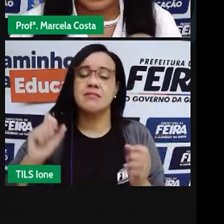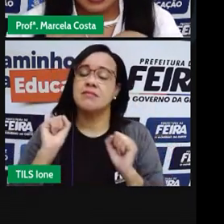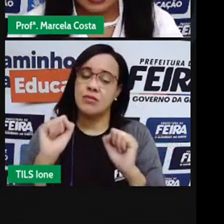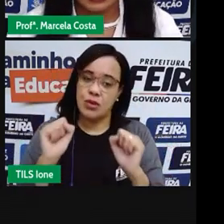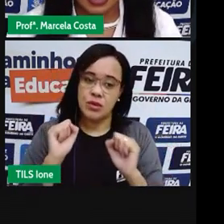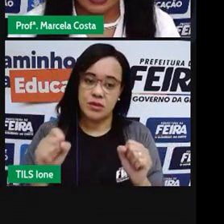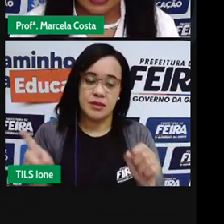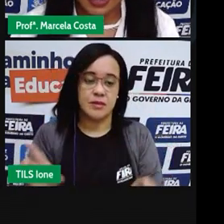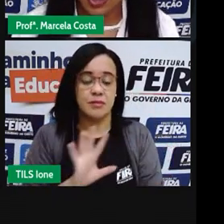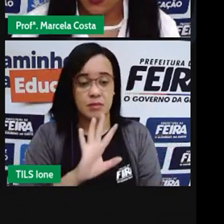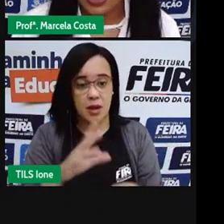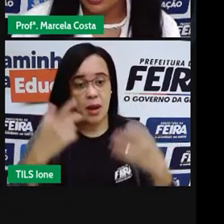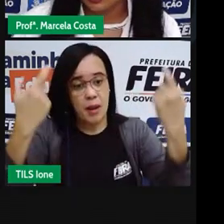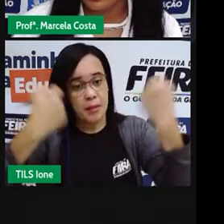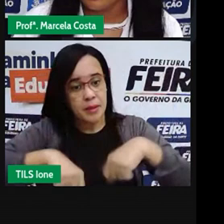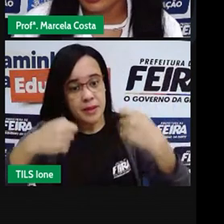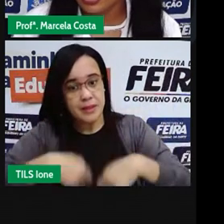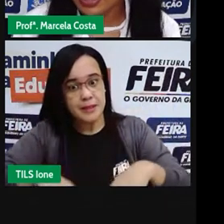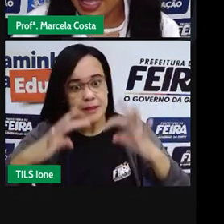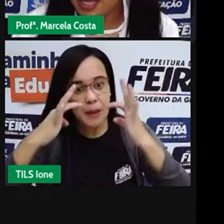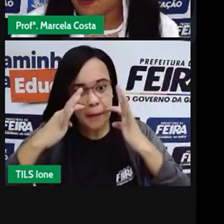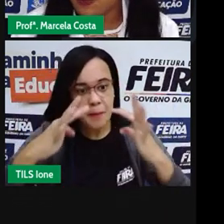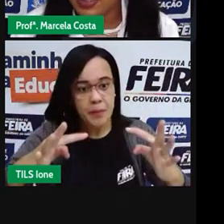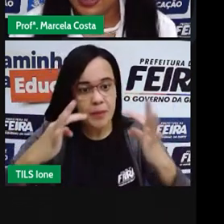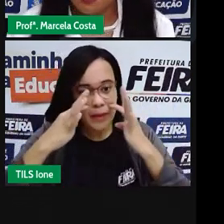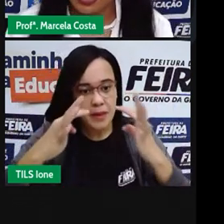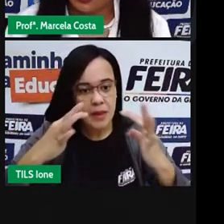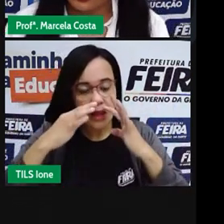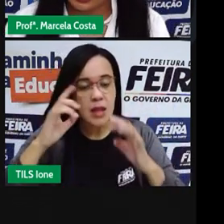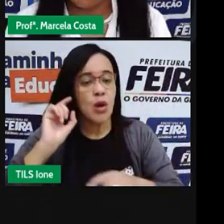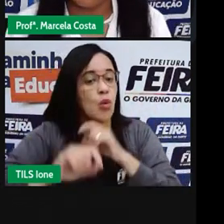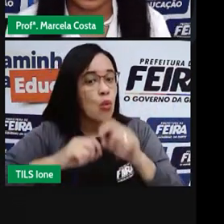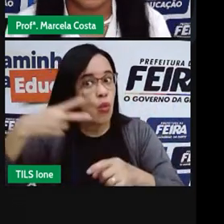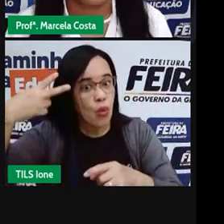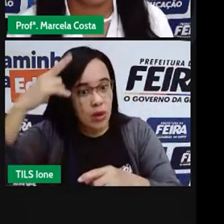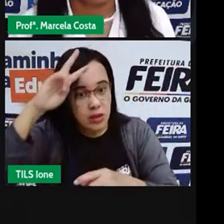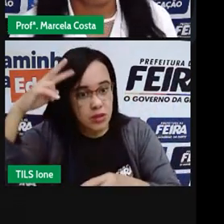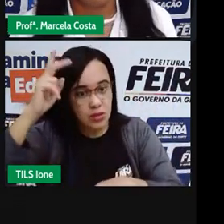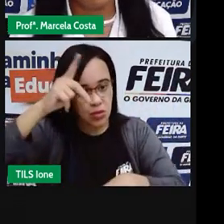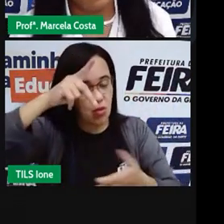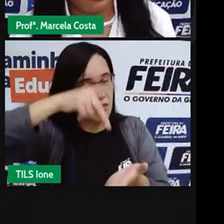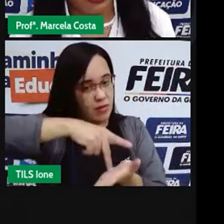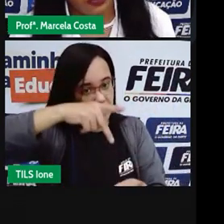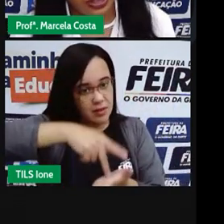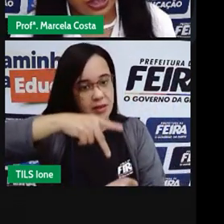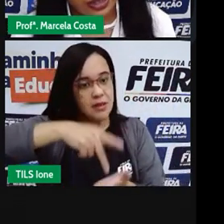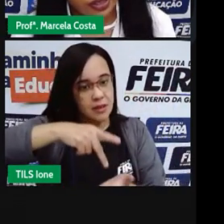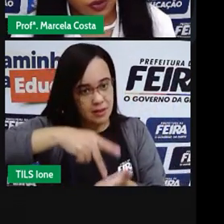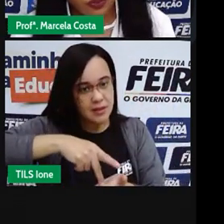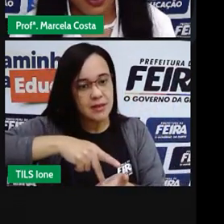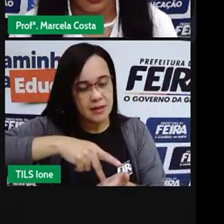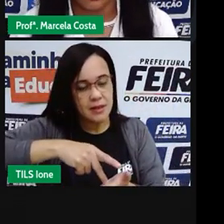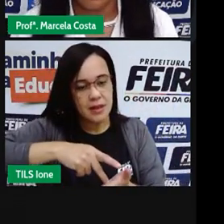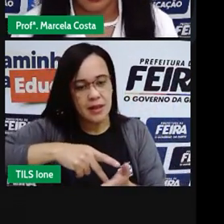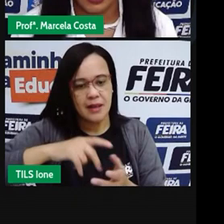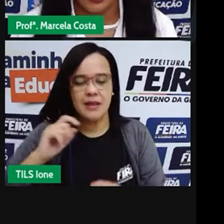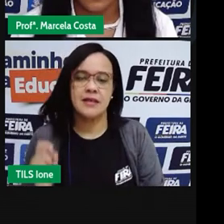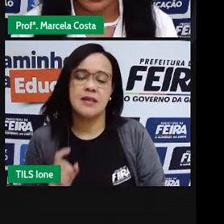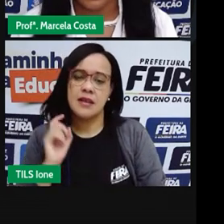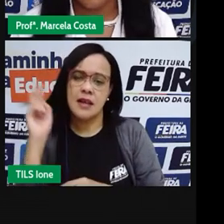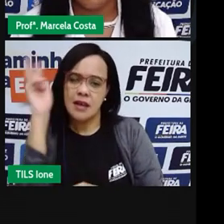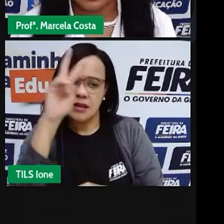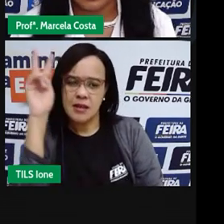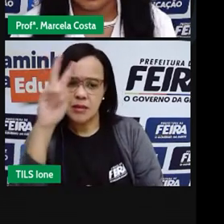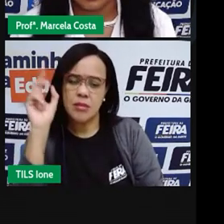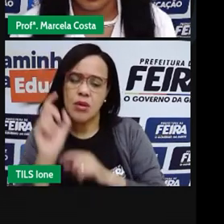Você precisa estar atento à história original, lembrando o que acontece no início, no meio